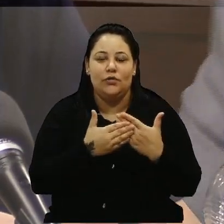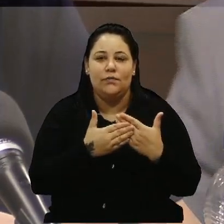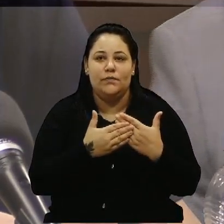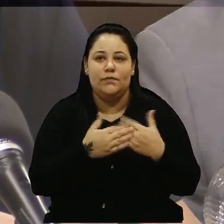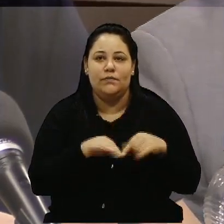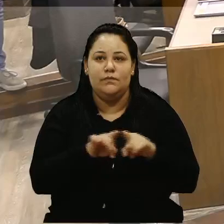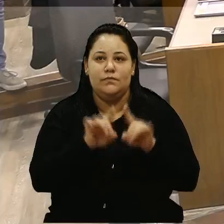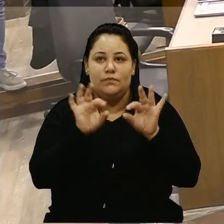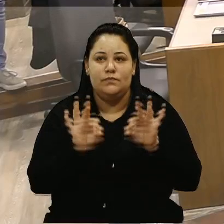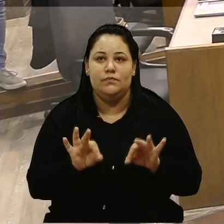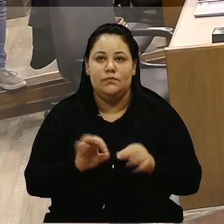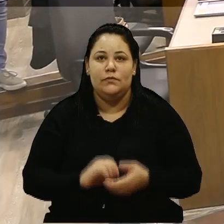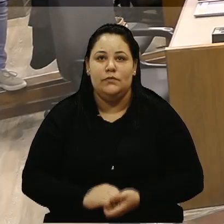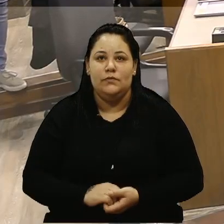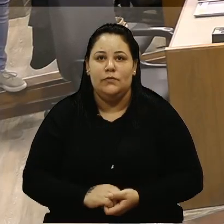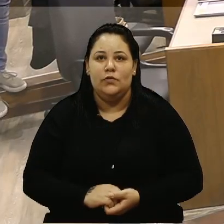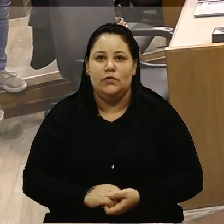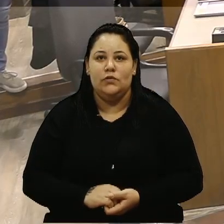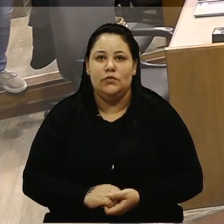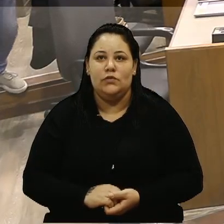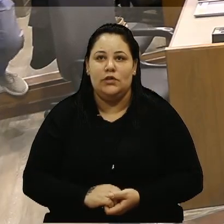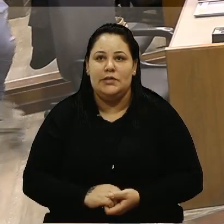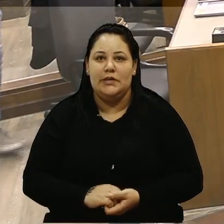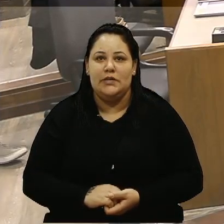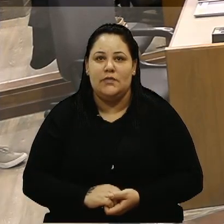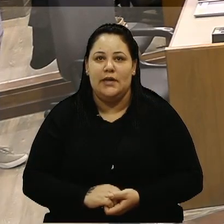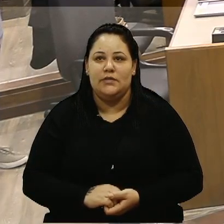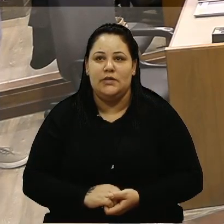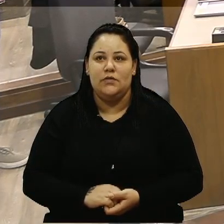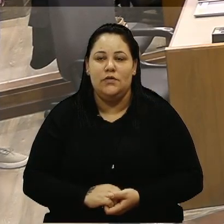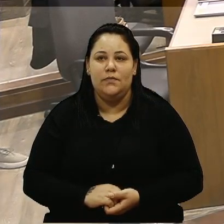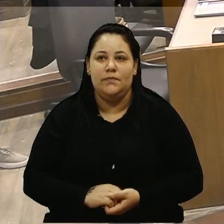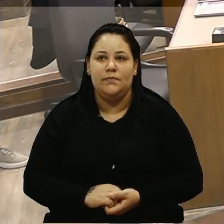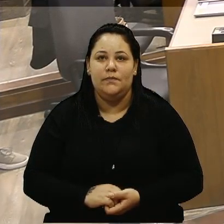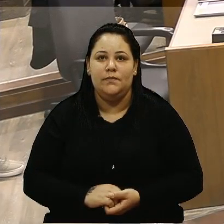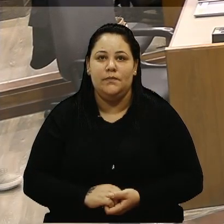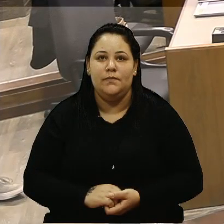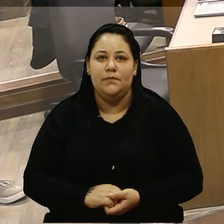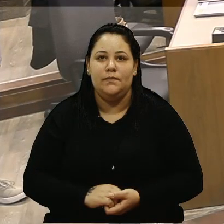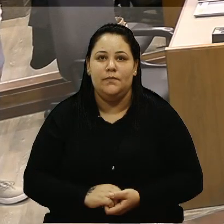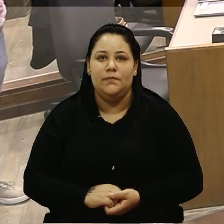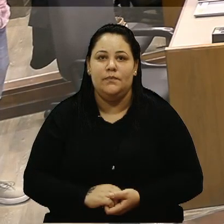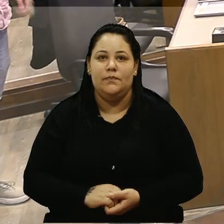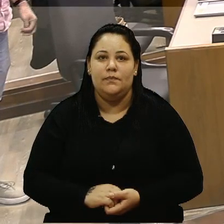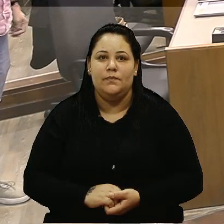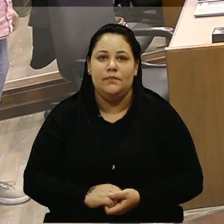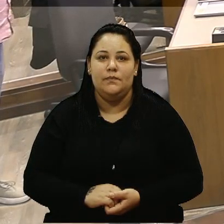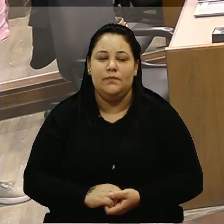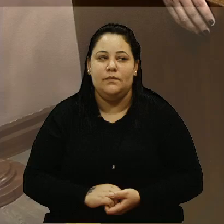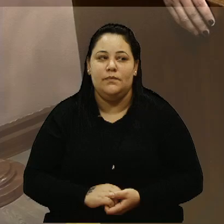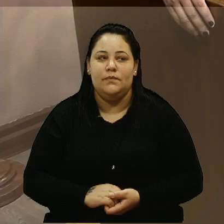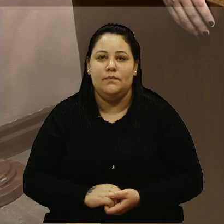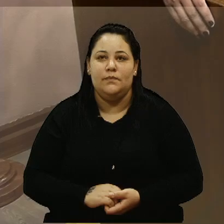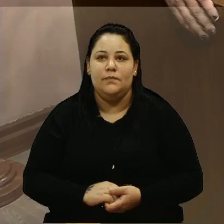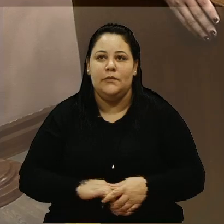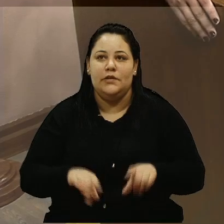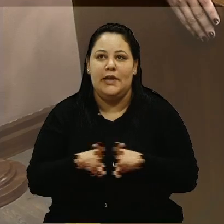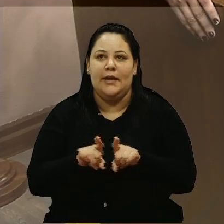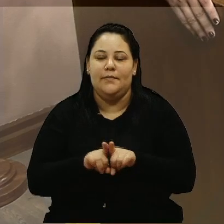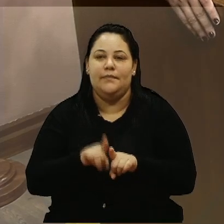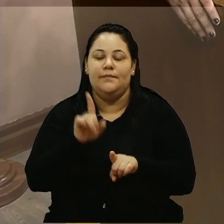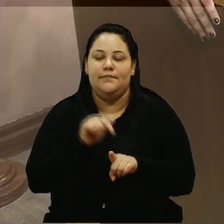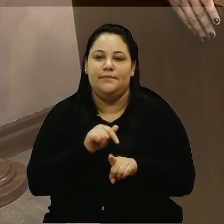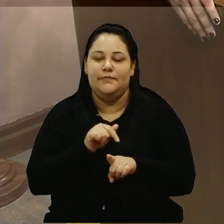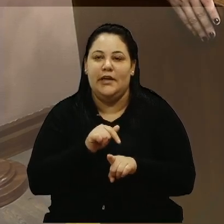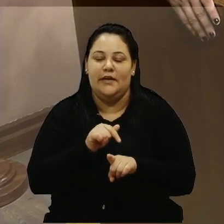obrigado. Obrigado, vereador Capitão Ramon. E a gente fala, eu dei uma pincelada na questão da Praça Dante, né,